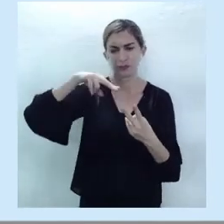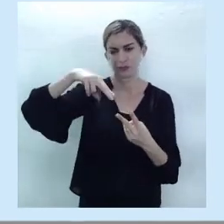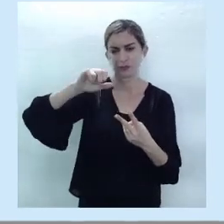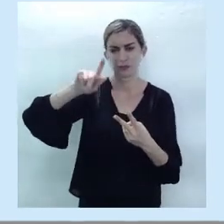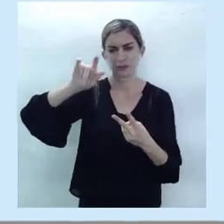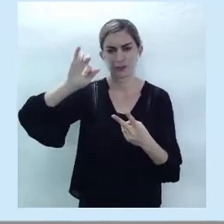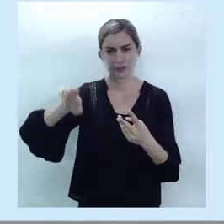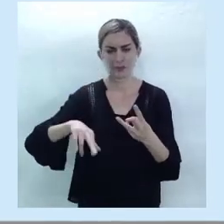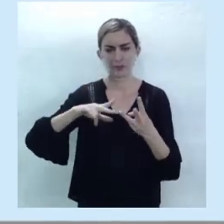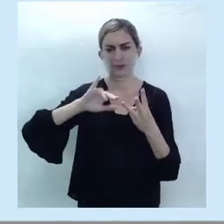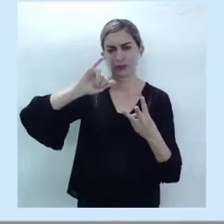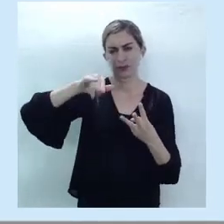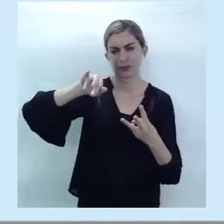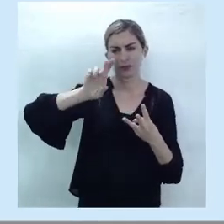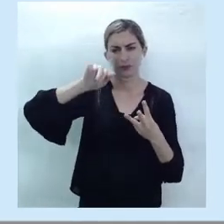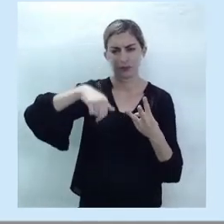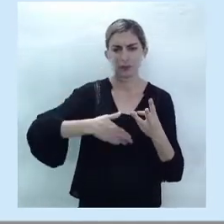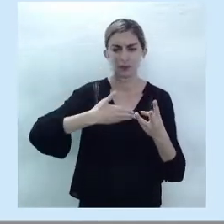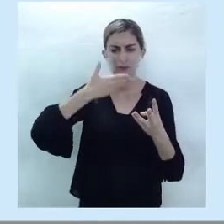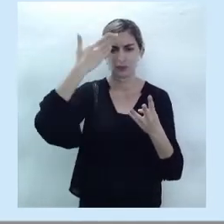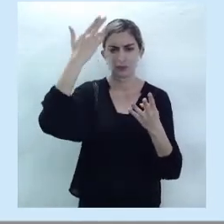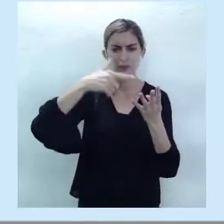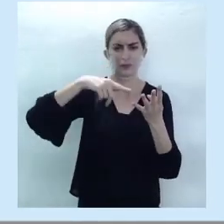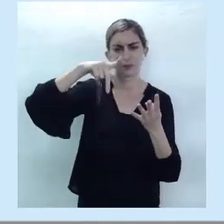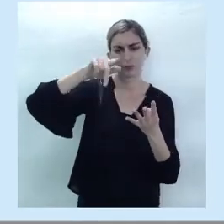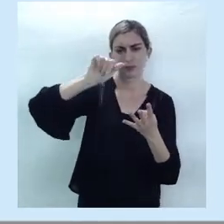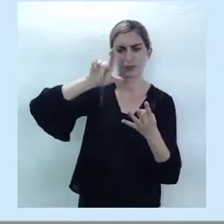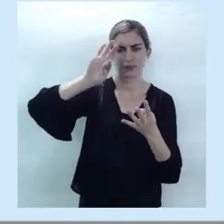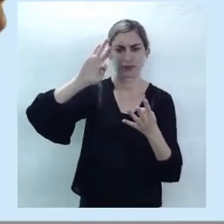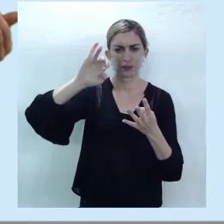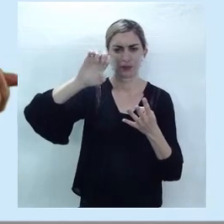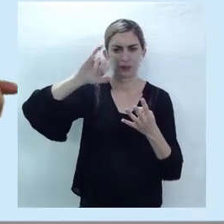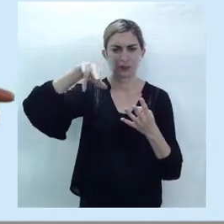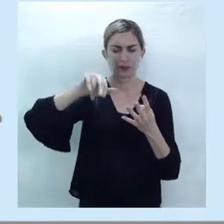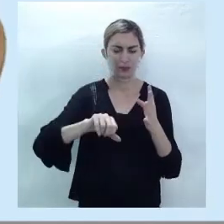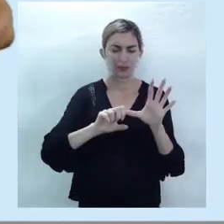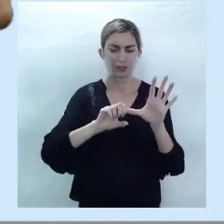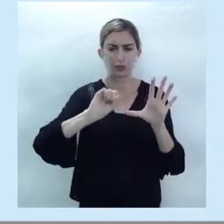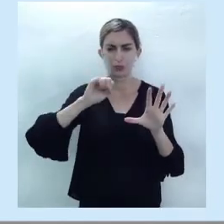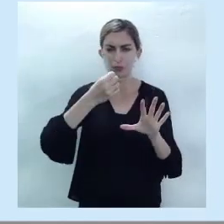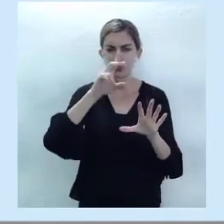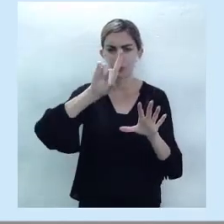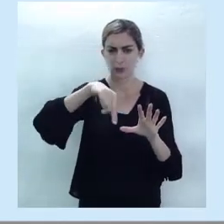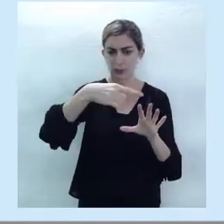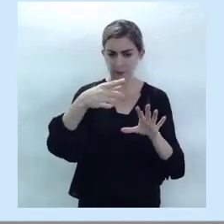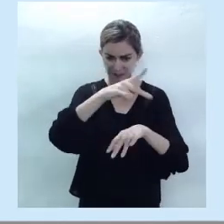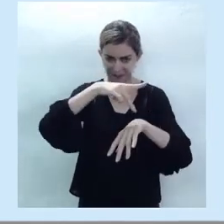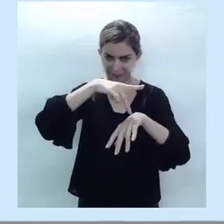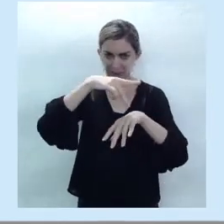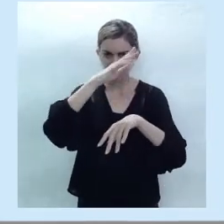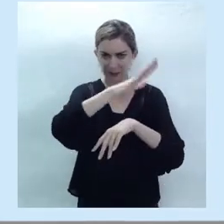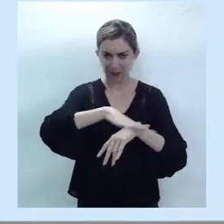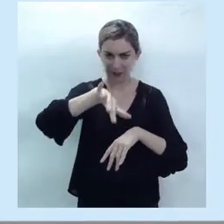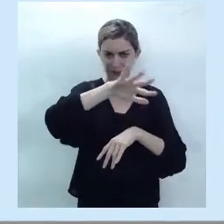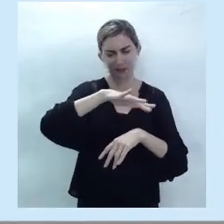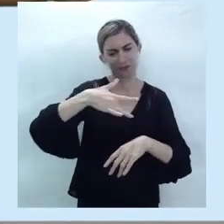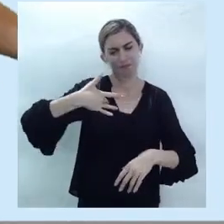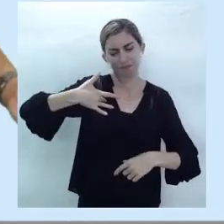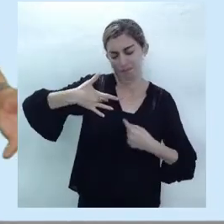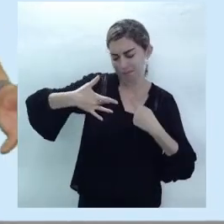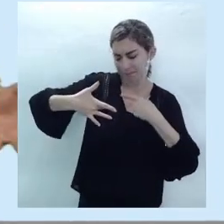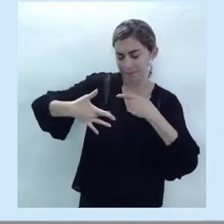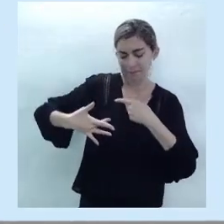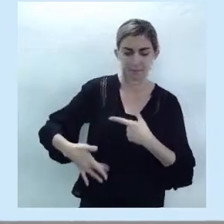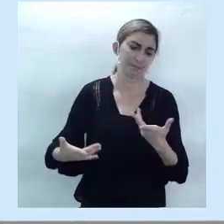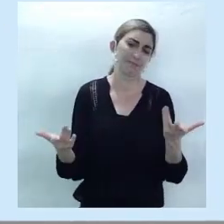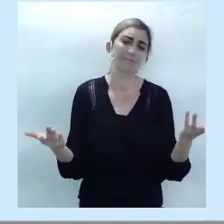Nigéria, o Iraque, Israel, Palestina, Sudão. Esses países, certo?